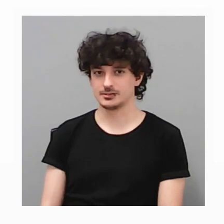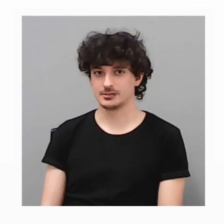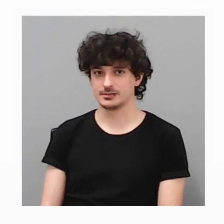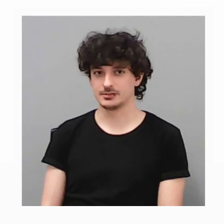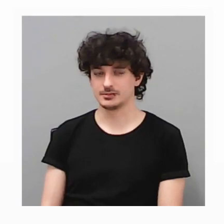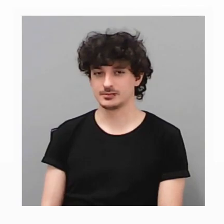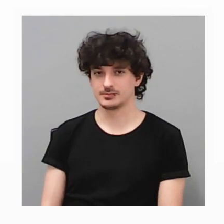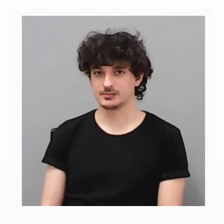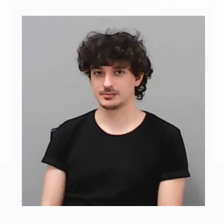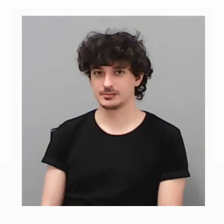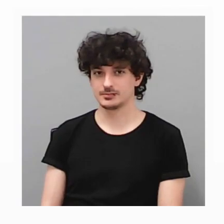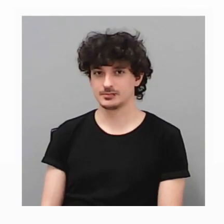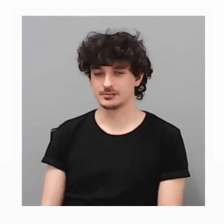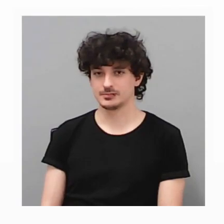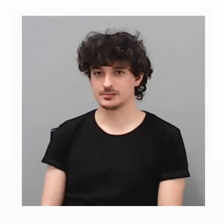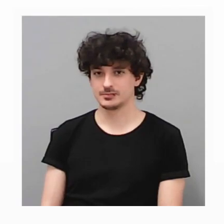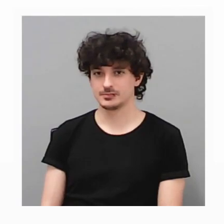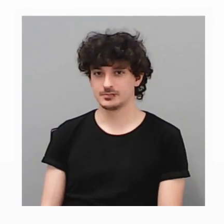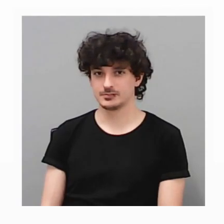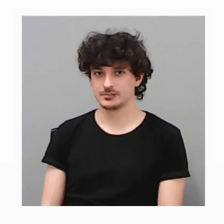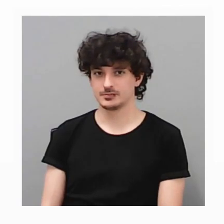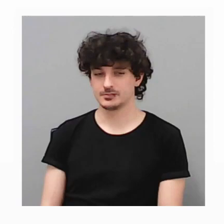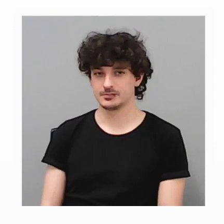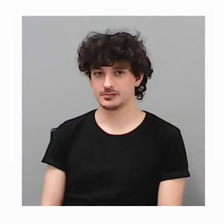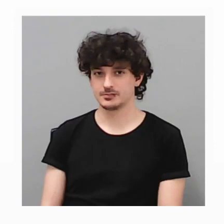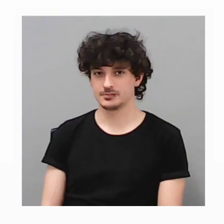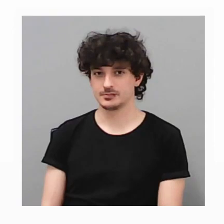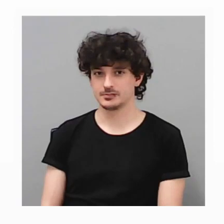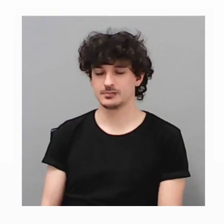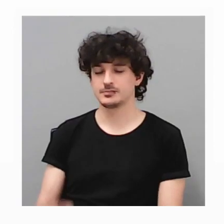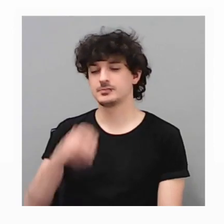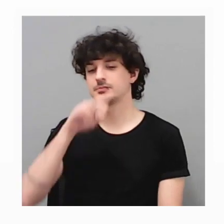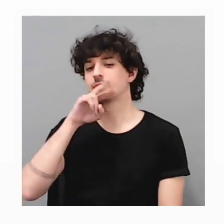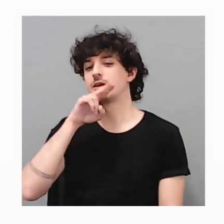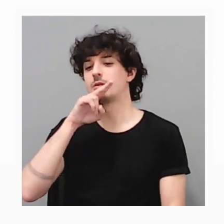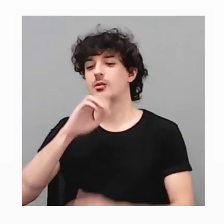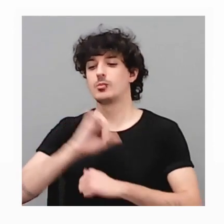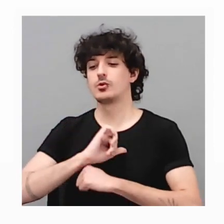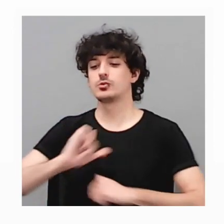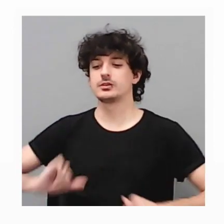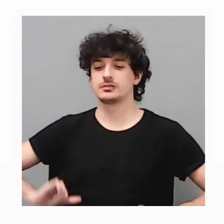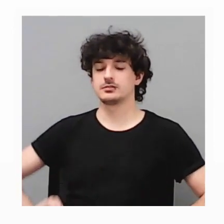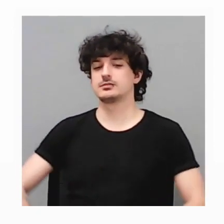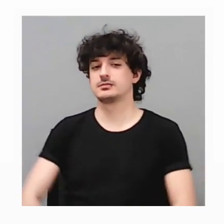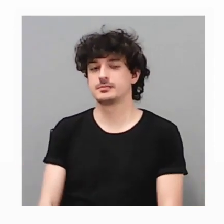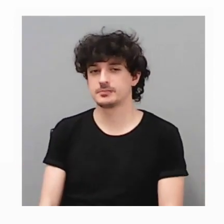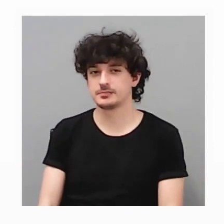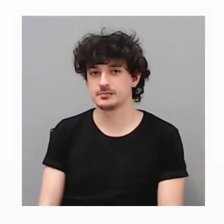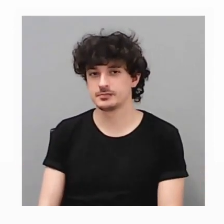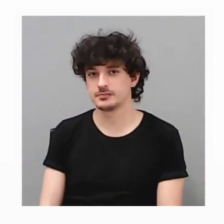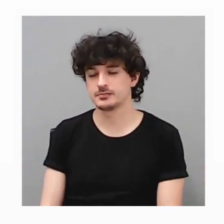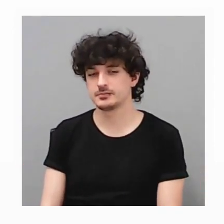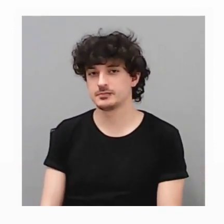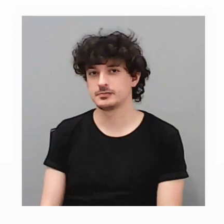A Casa em Movimento é um vídeo que eu vou deixar para o fim, dizer-vos brevemente só os 4 programas que neste momento temos ativos. Temos um